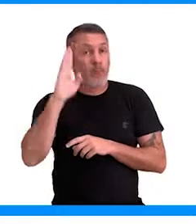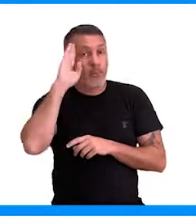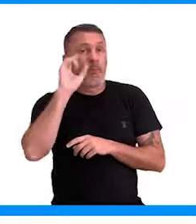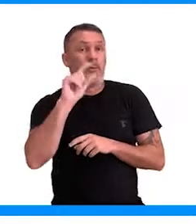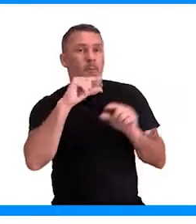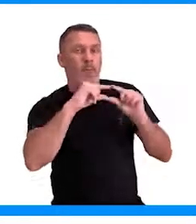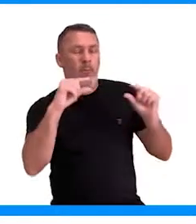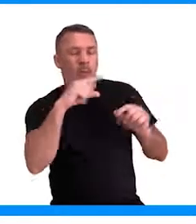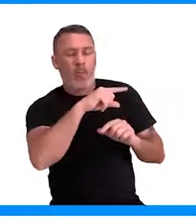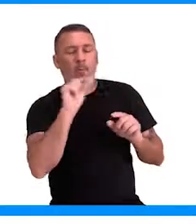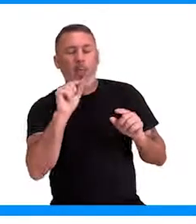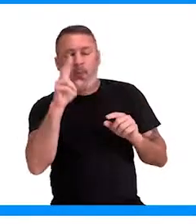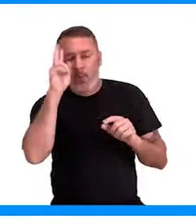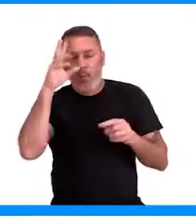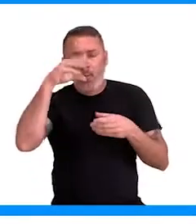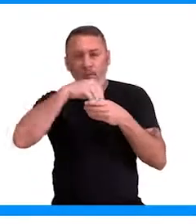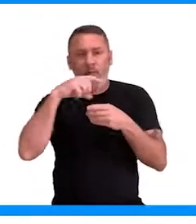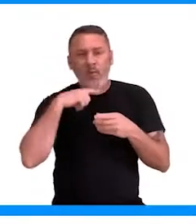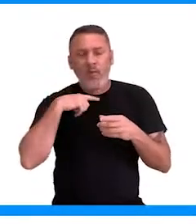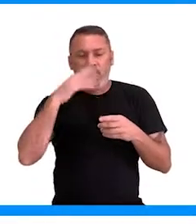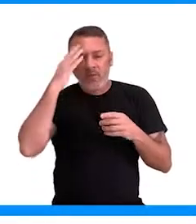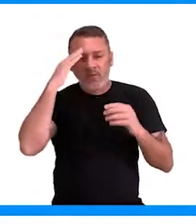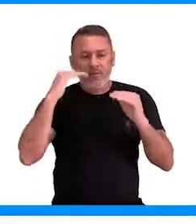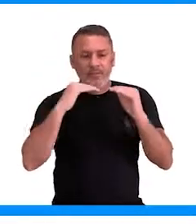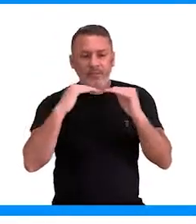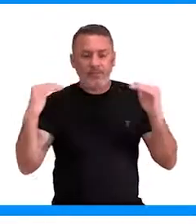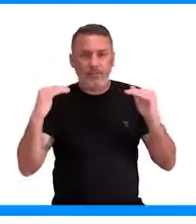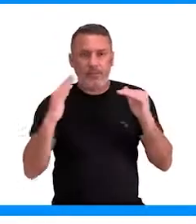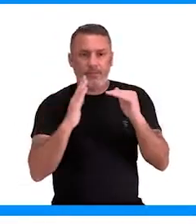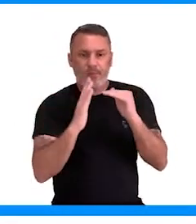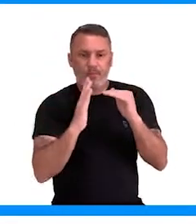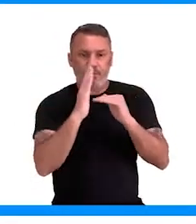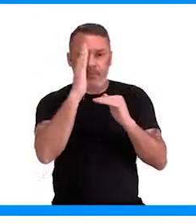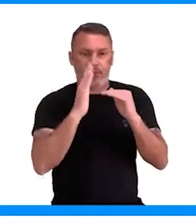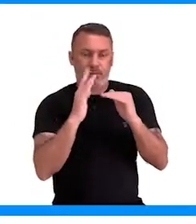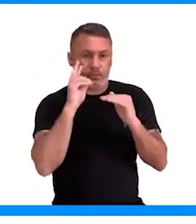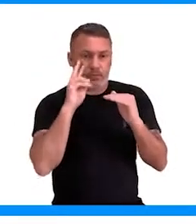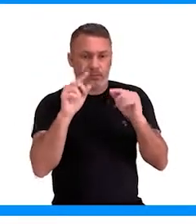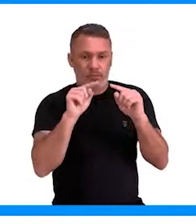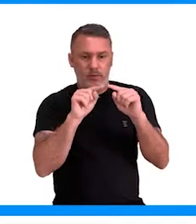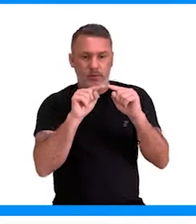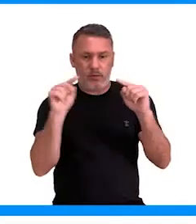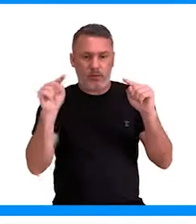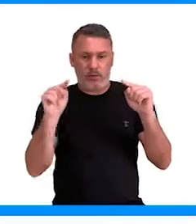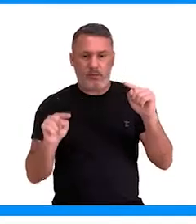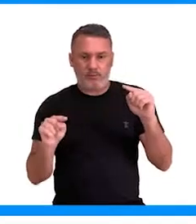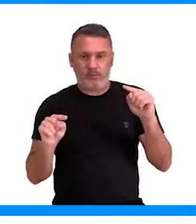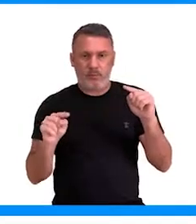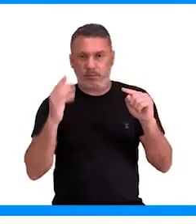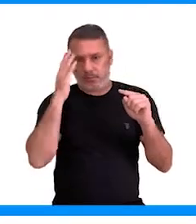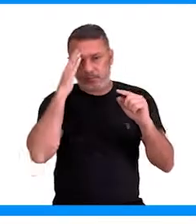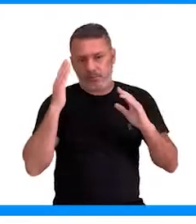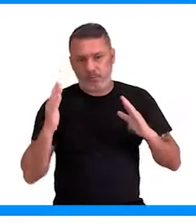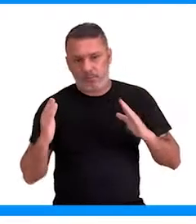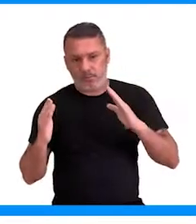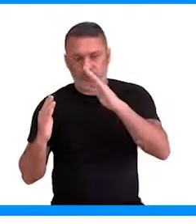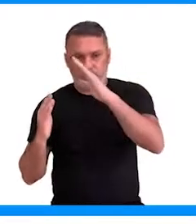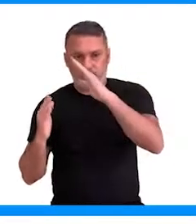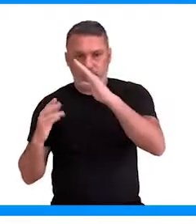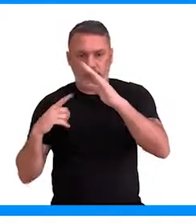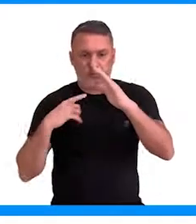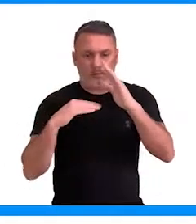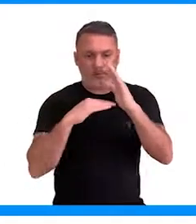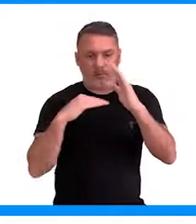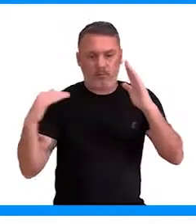vetorial. Lembrando que o vetor que estiver cossando o ângulo, usaremos a função cosseno. O